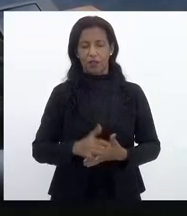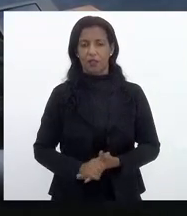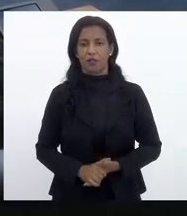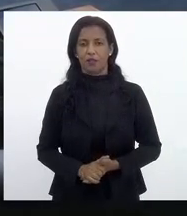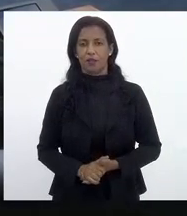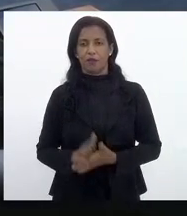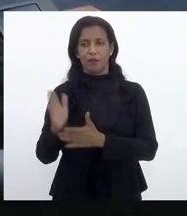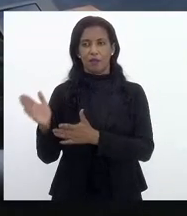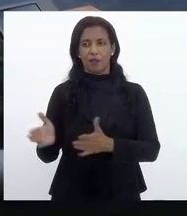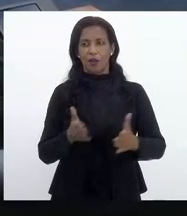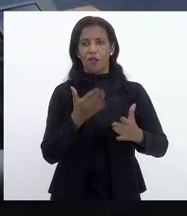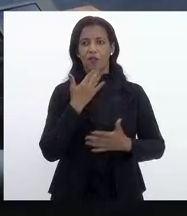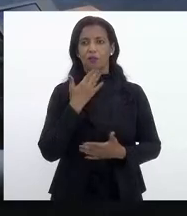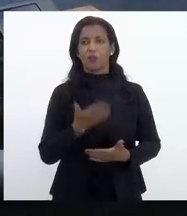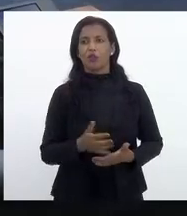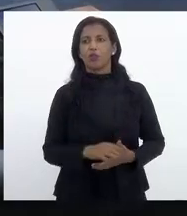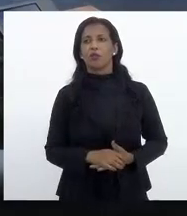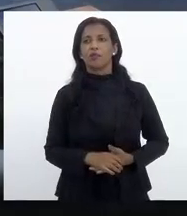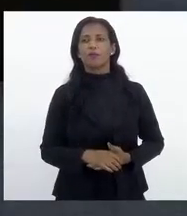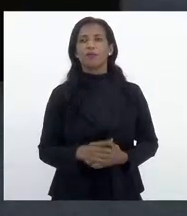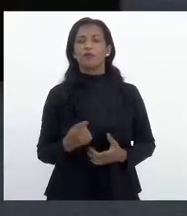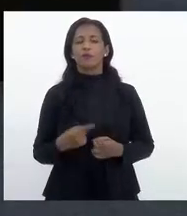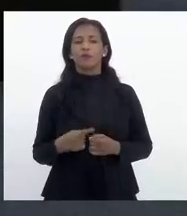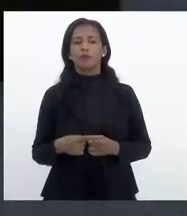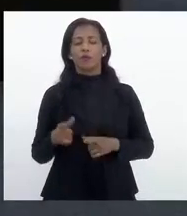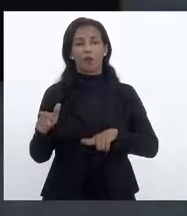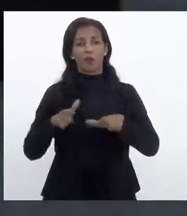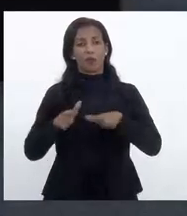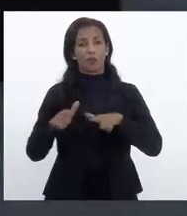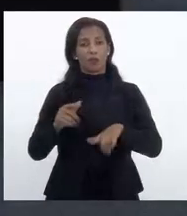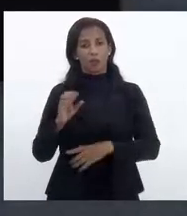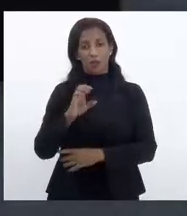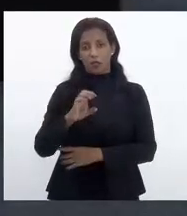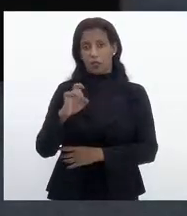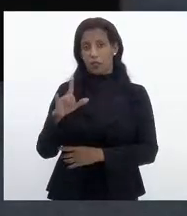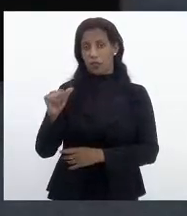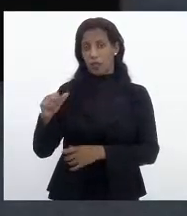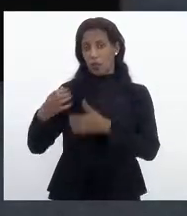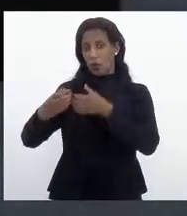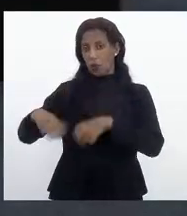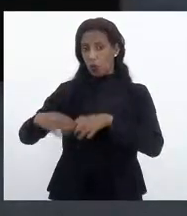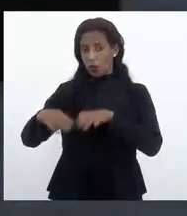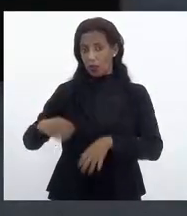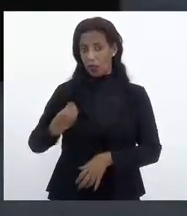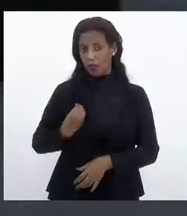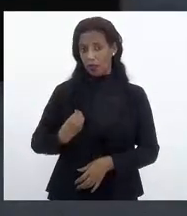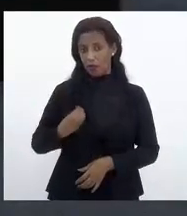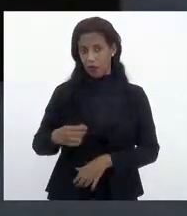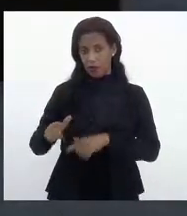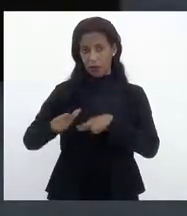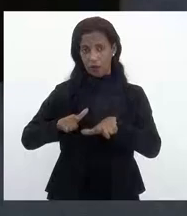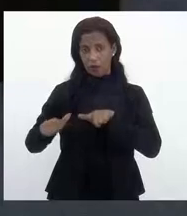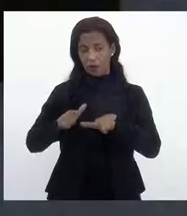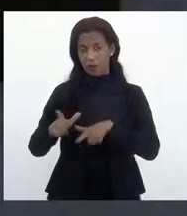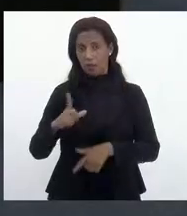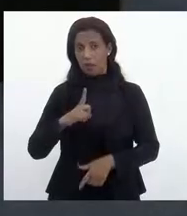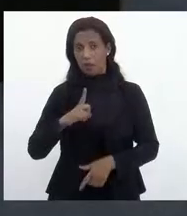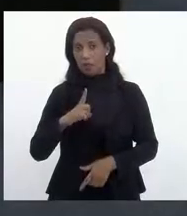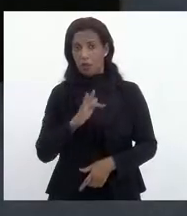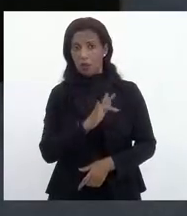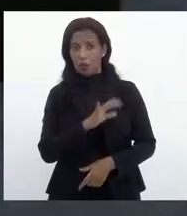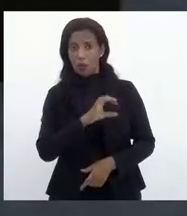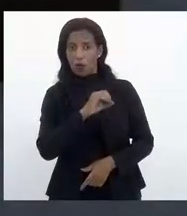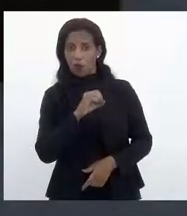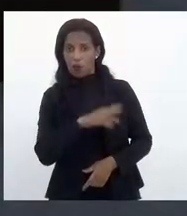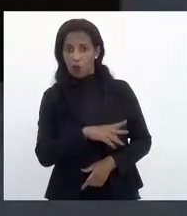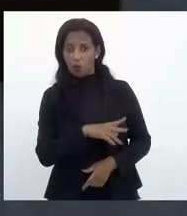vem fazer uma pela vossa excelência porque os servidores da Cedae concursados que deram a vida pelo Estado do Rio de Janeiro tem um fundo